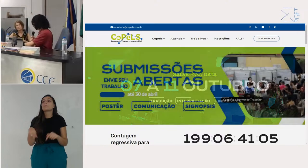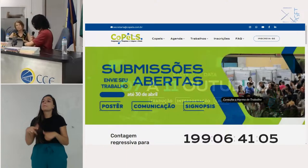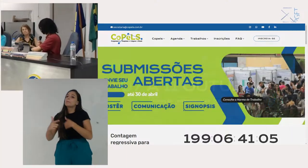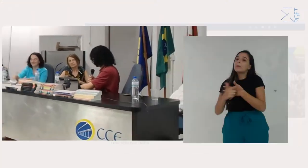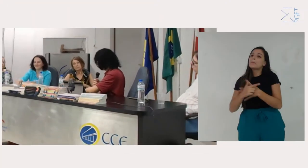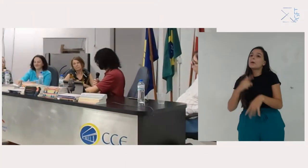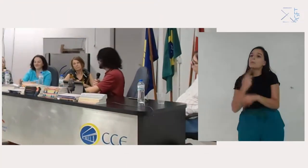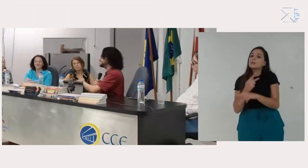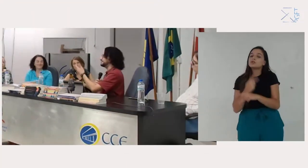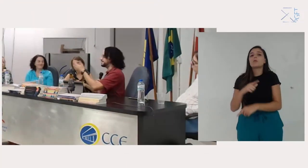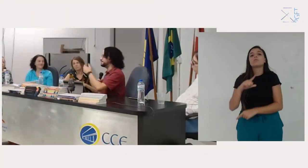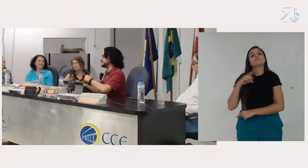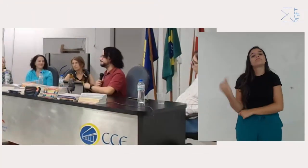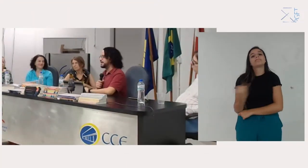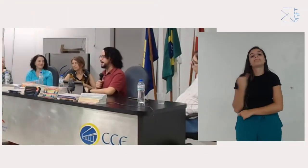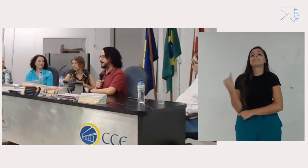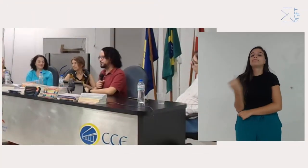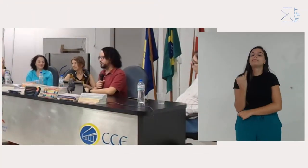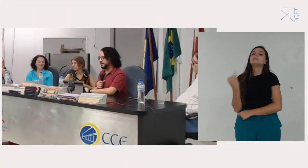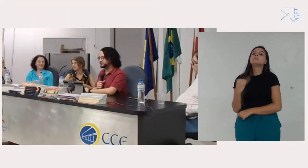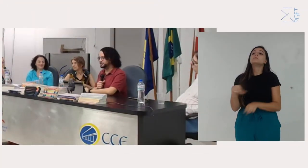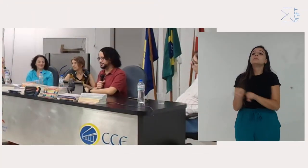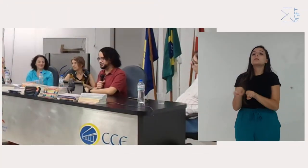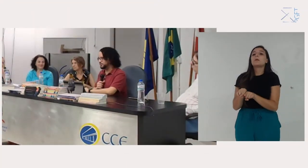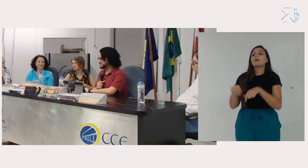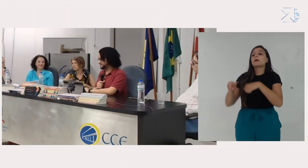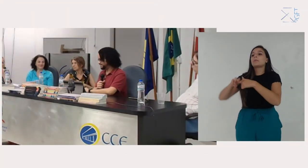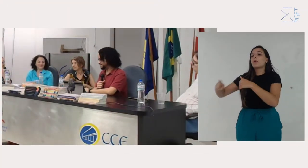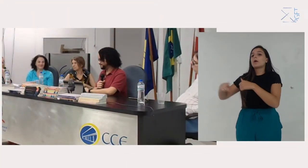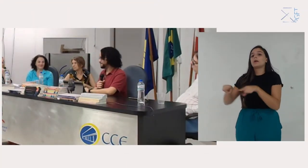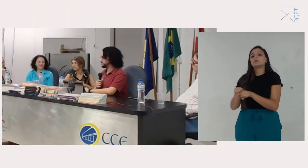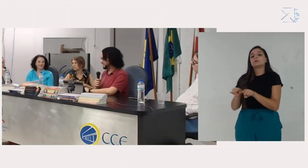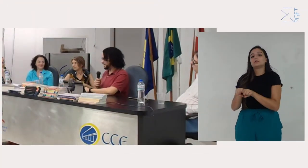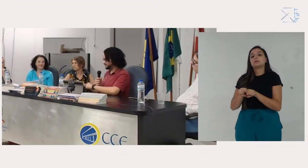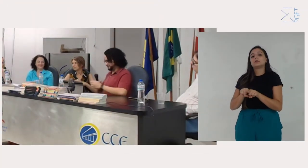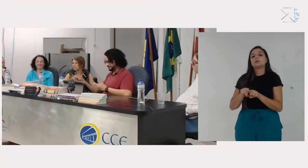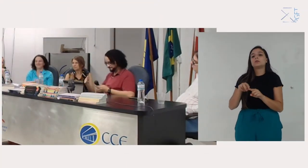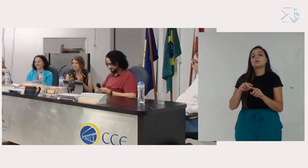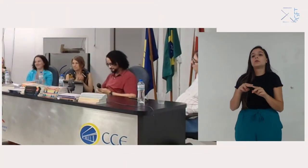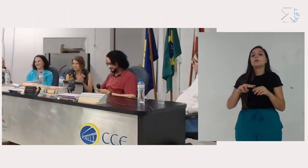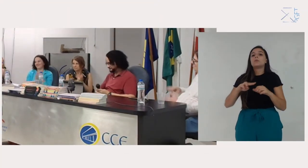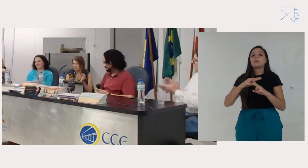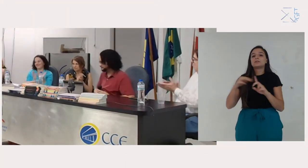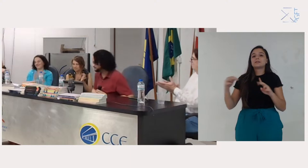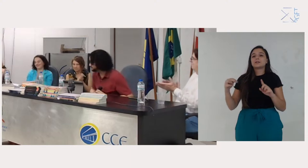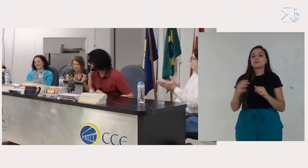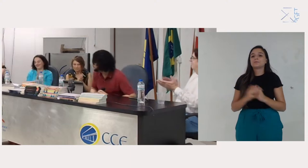tem importante, e também a POET e o POSTRAD. Obrigado.